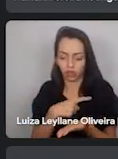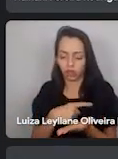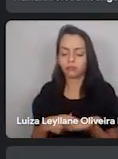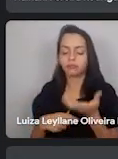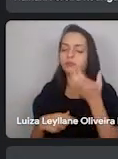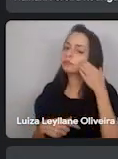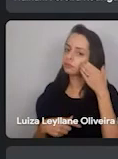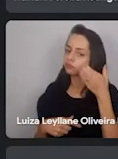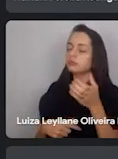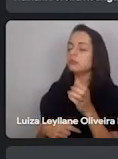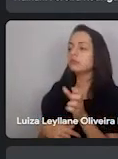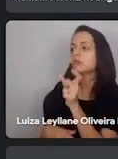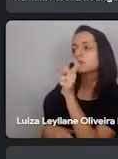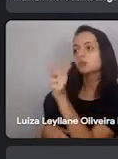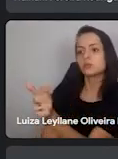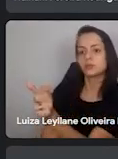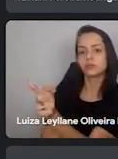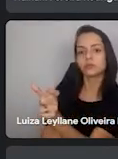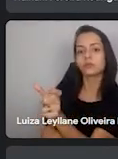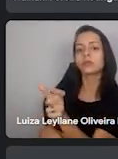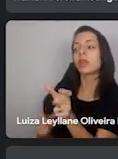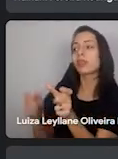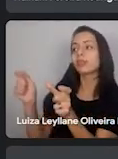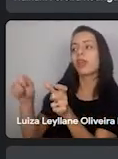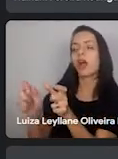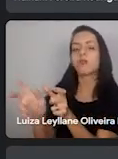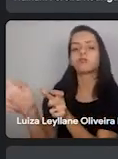você já consegue